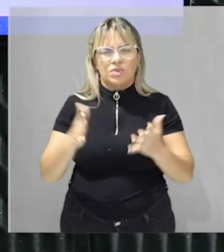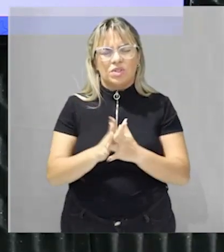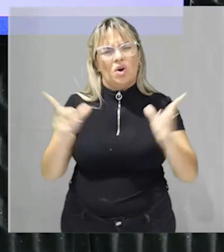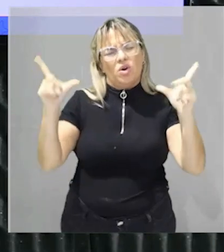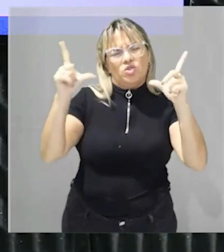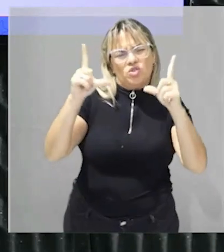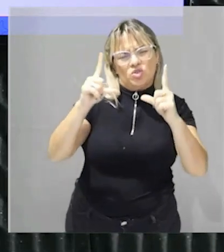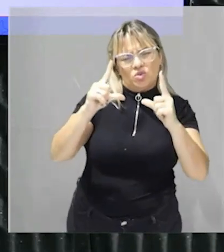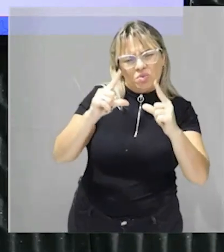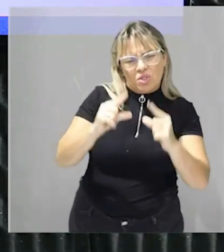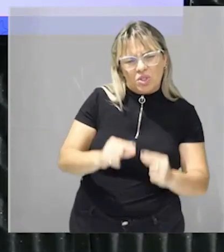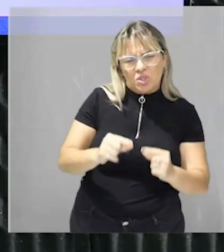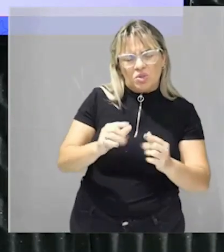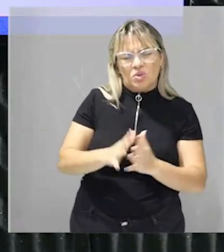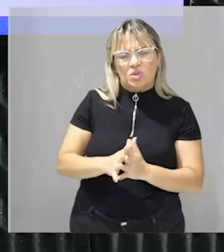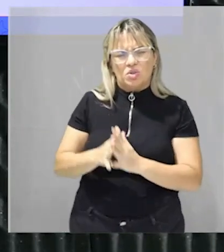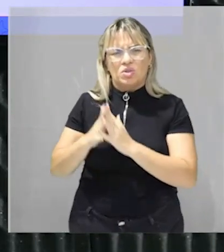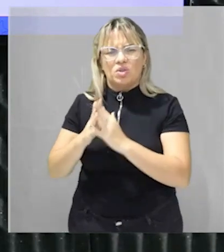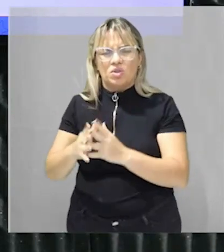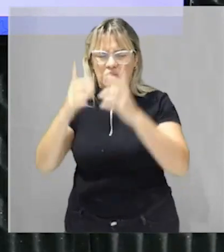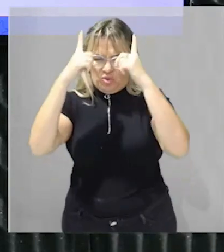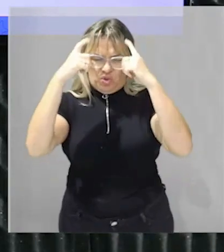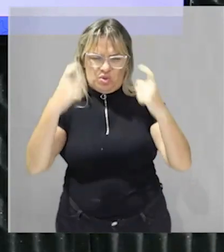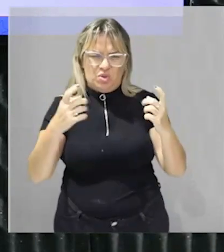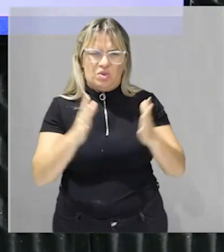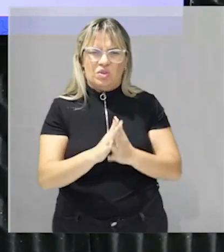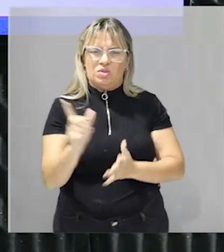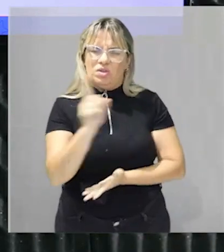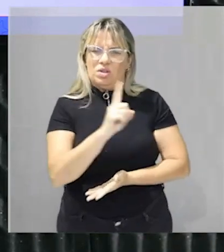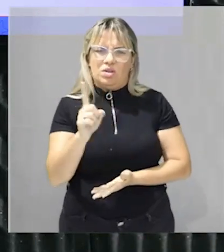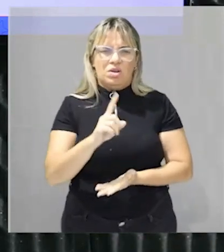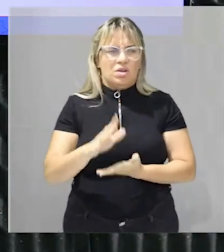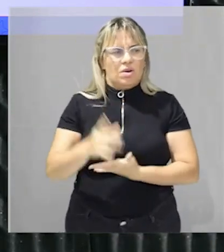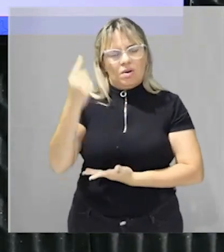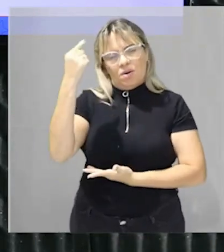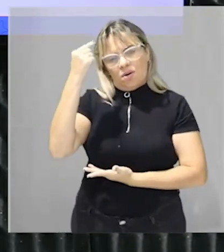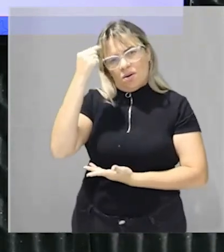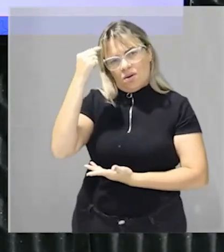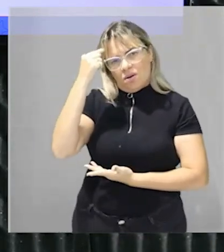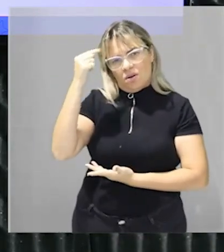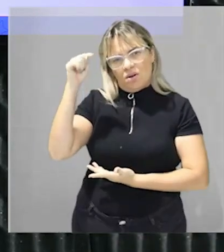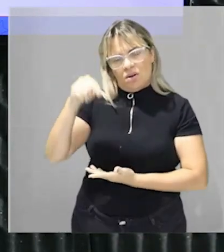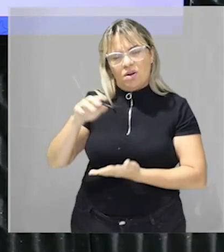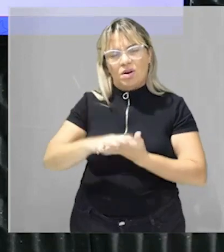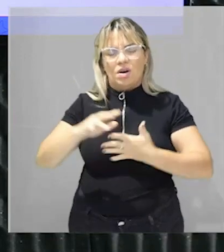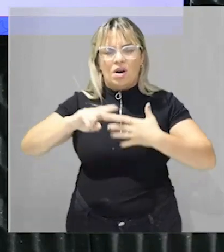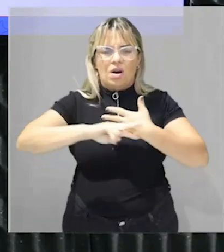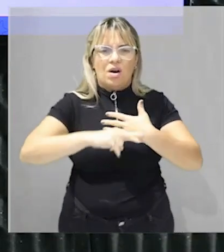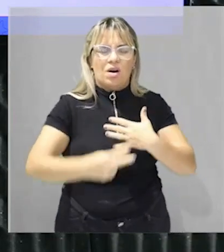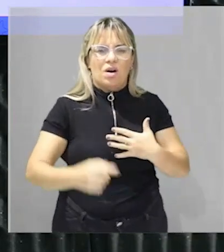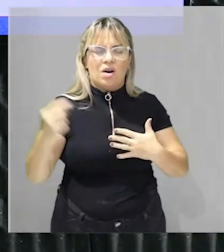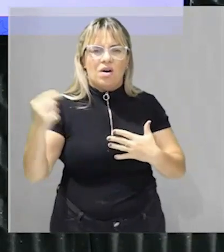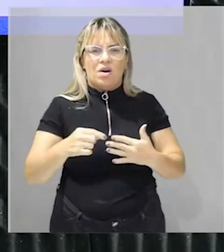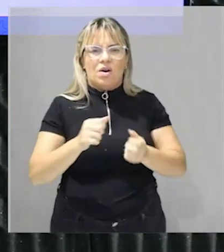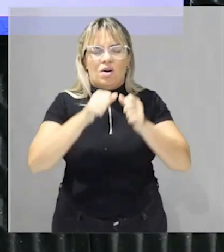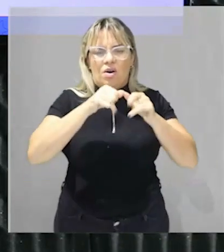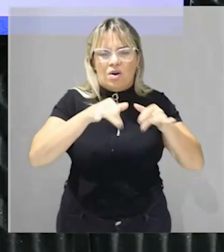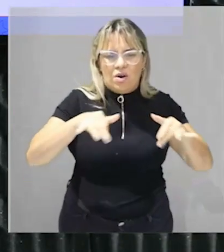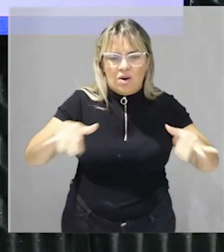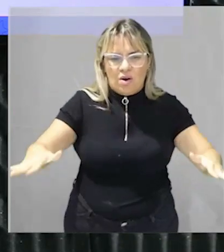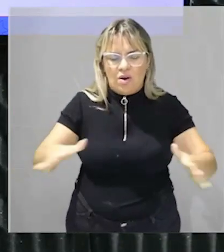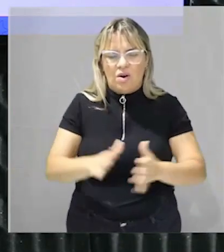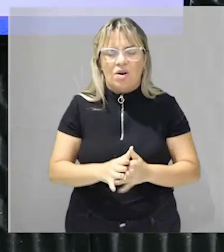diminuição desses conflitos cara pensa bem principalmente no Brasil uma grande consequência dessa dessa expansão do